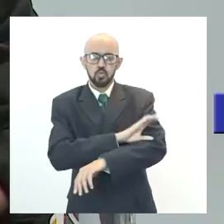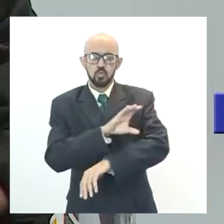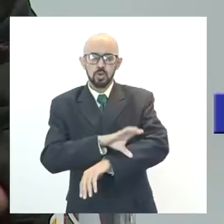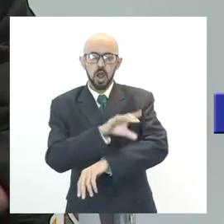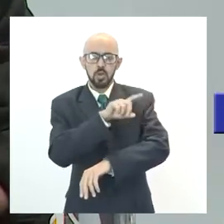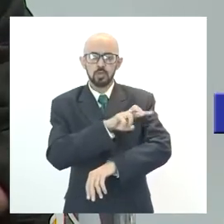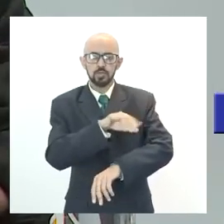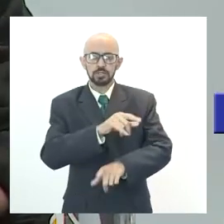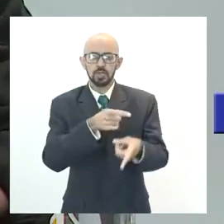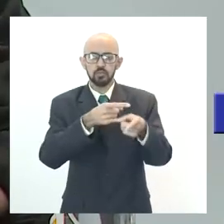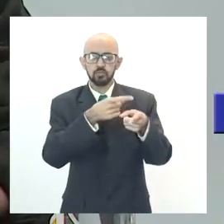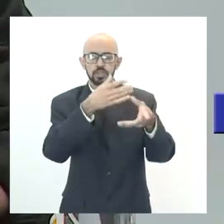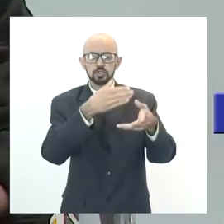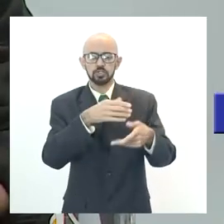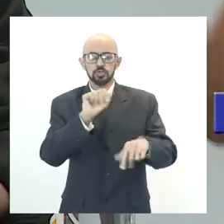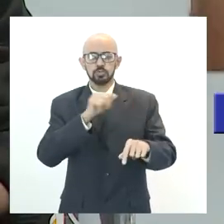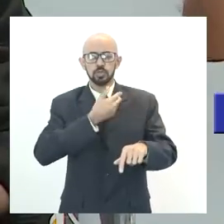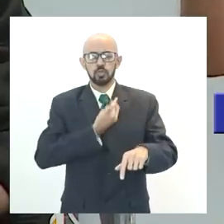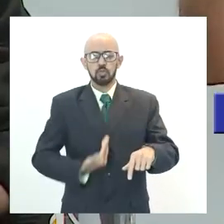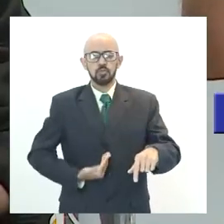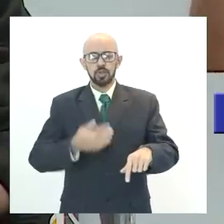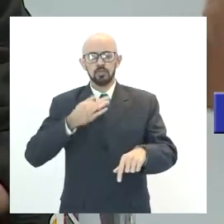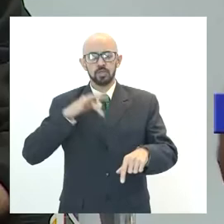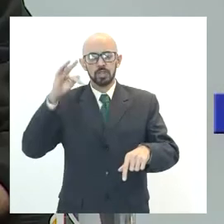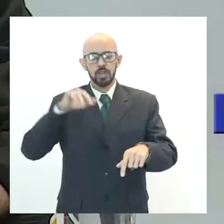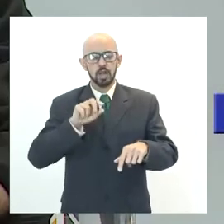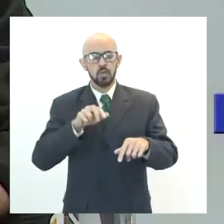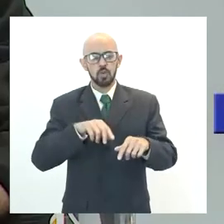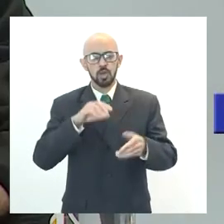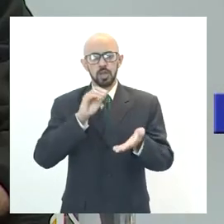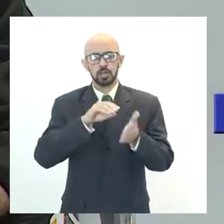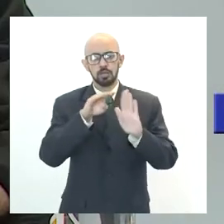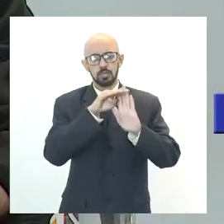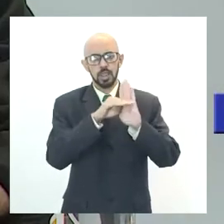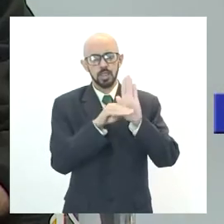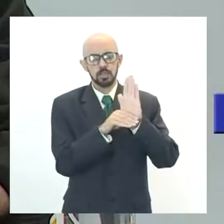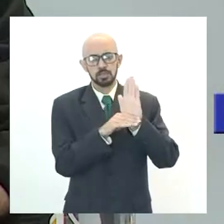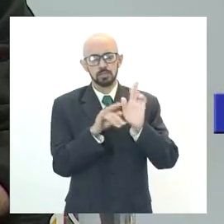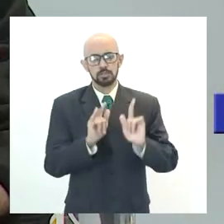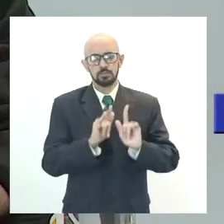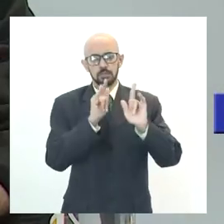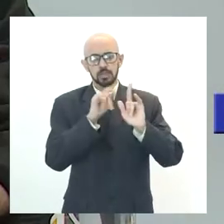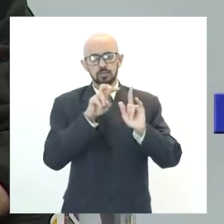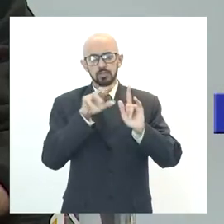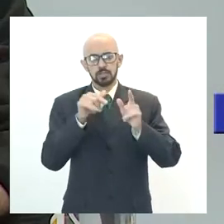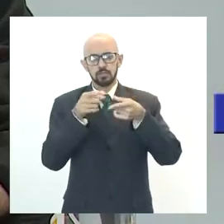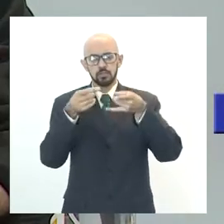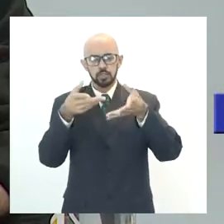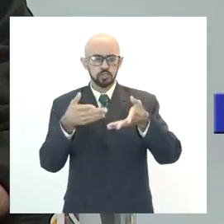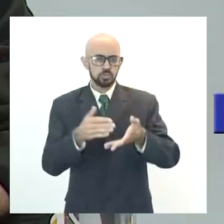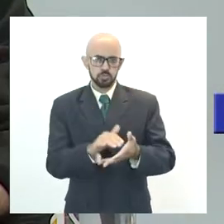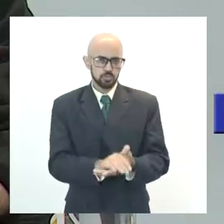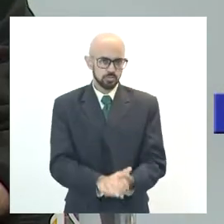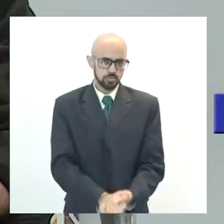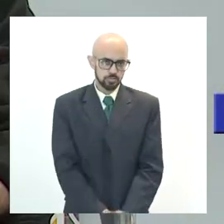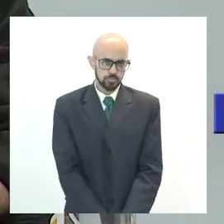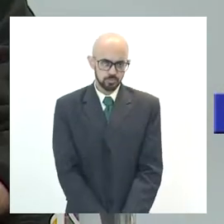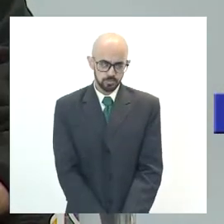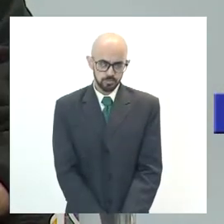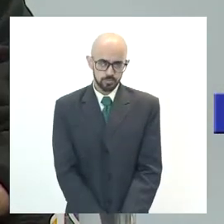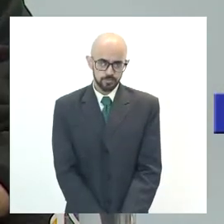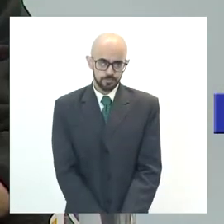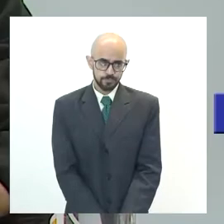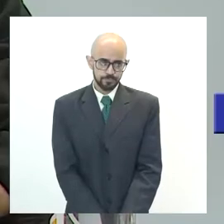a ser vendido pelo Governo Federal para uma lista de prédios a serem vendidos e finalizando de computador